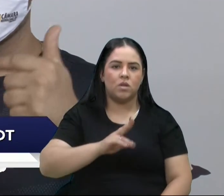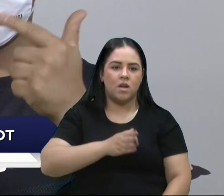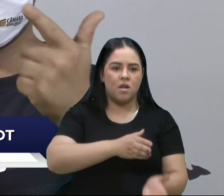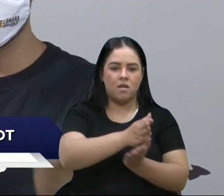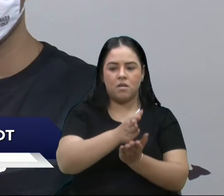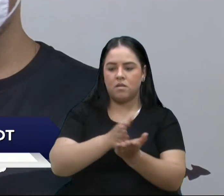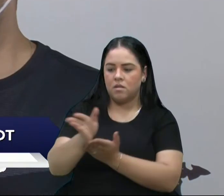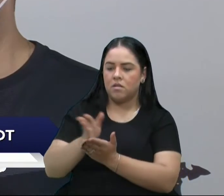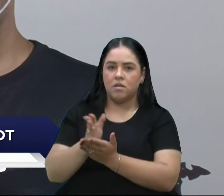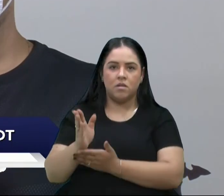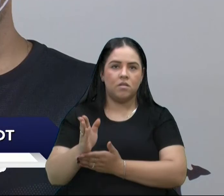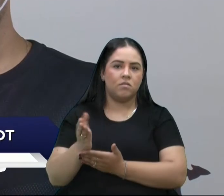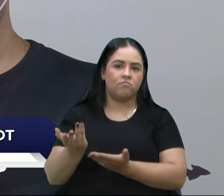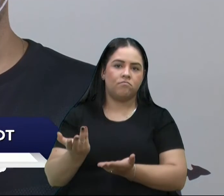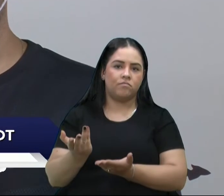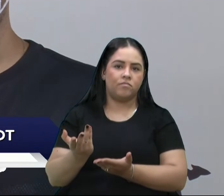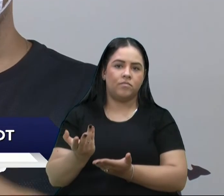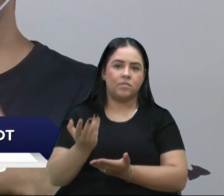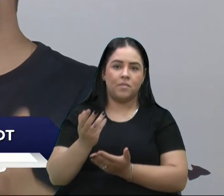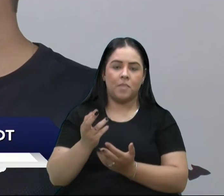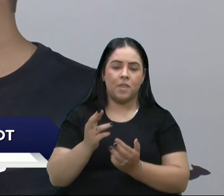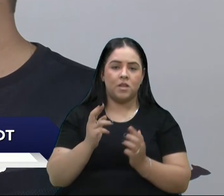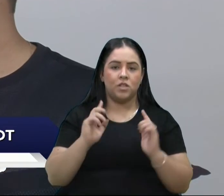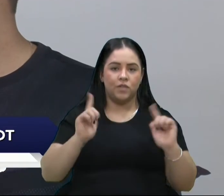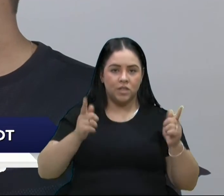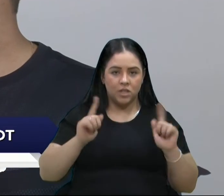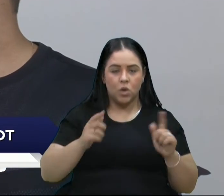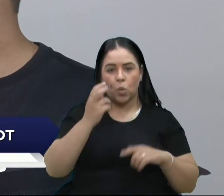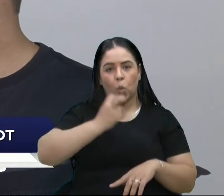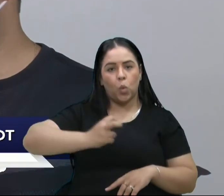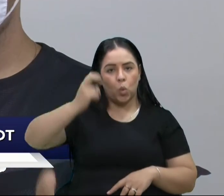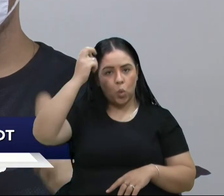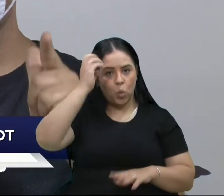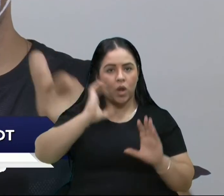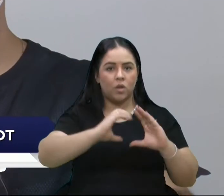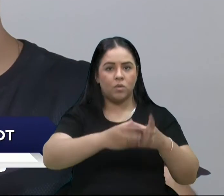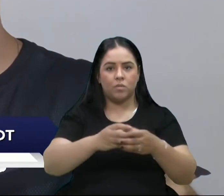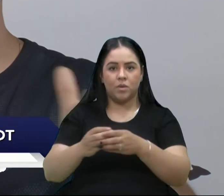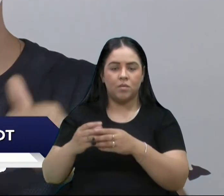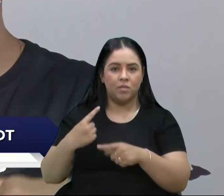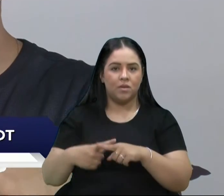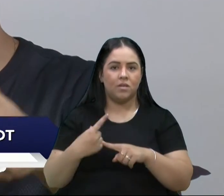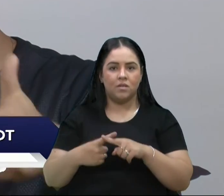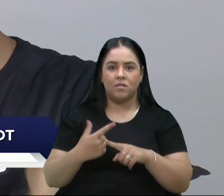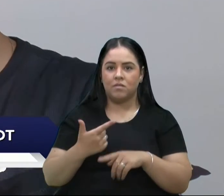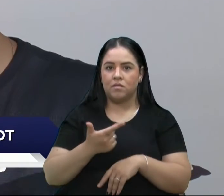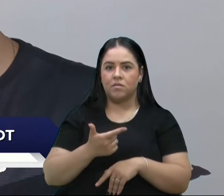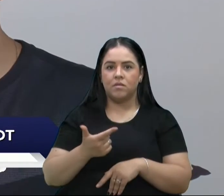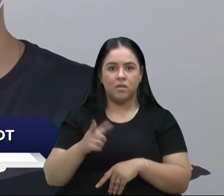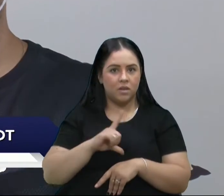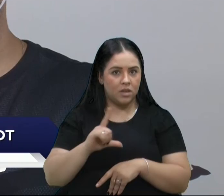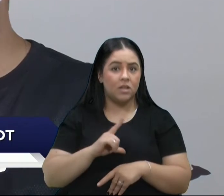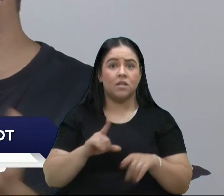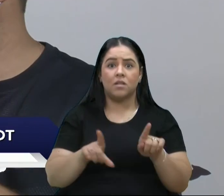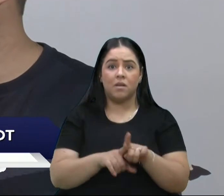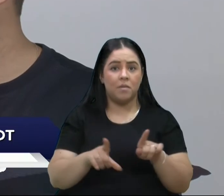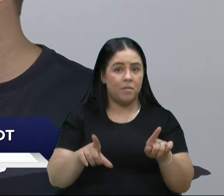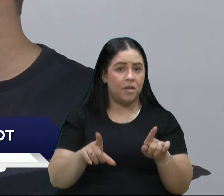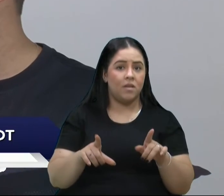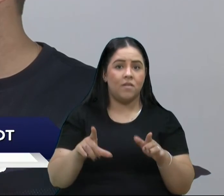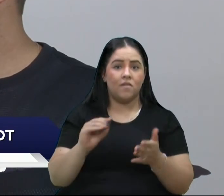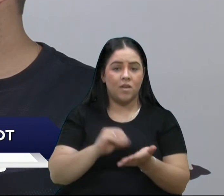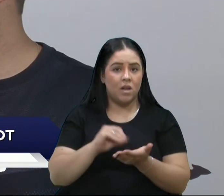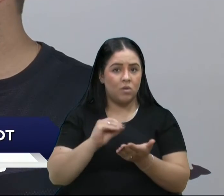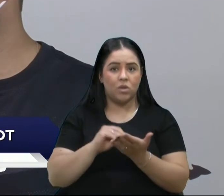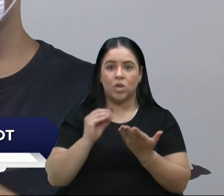áreas, lazer, cultura, turismo, né? Porque uma cidade que não tem também lazer, turismo, cultura, não tem educação,